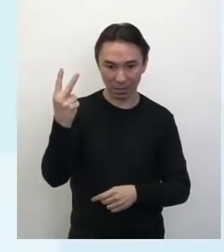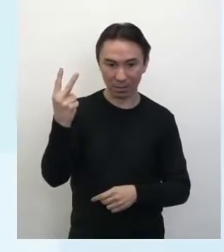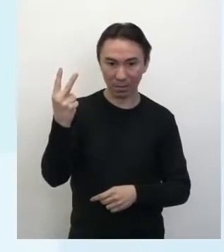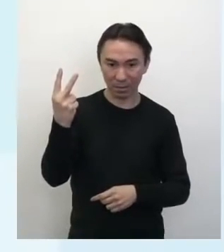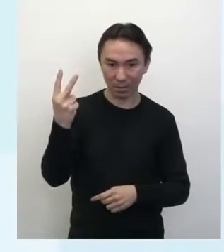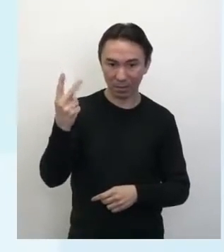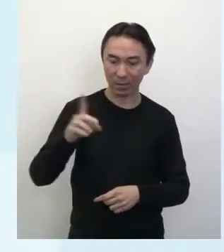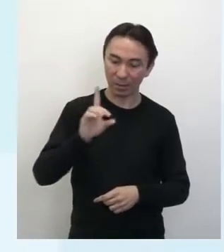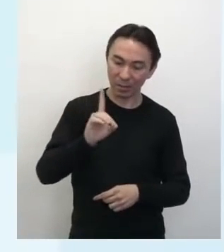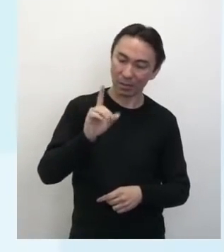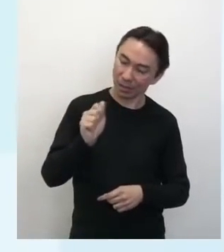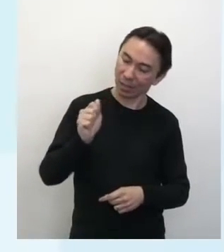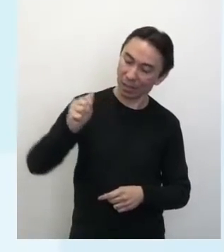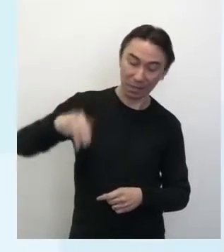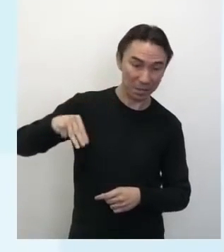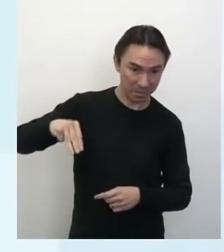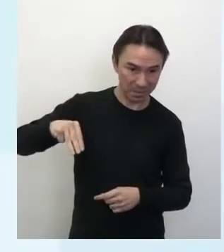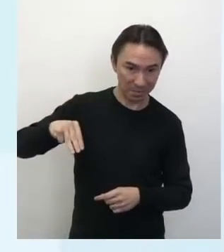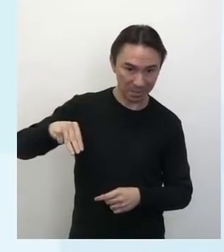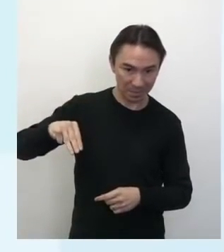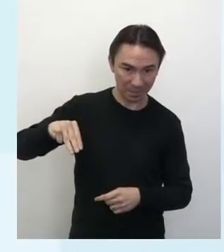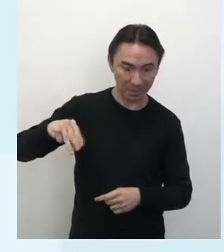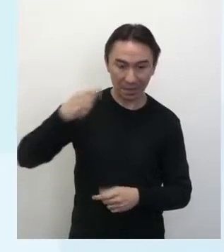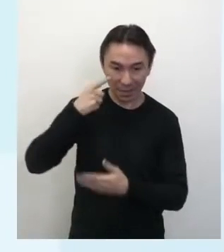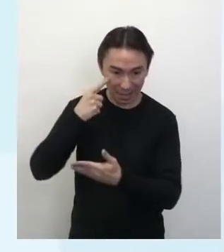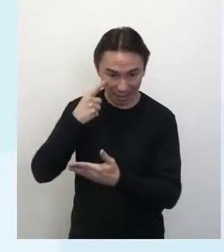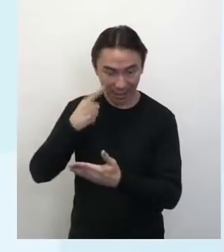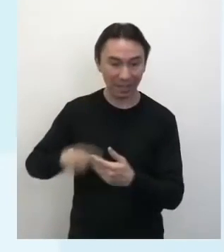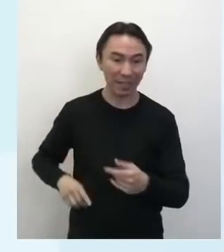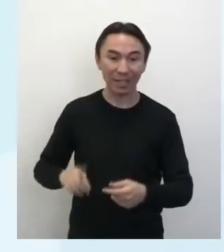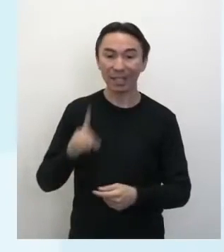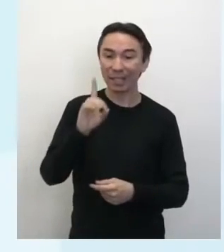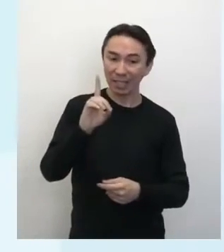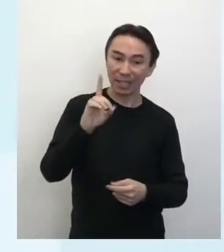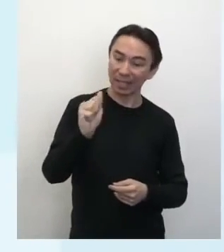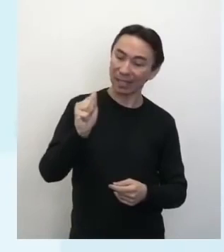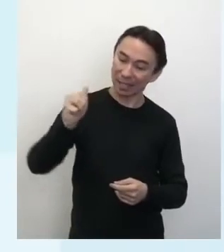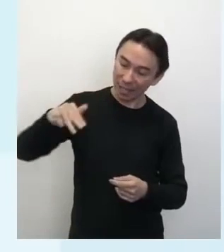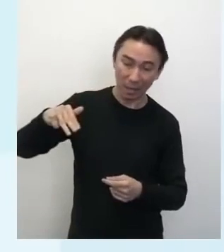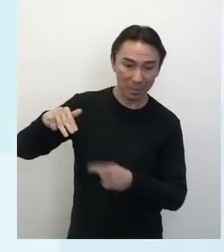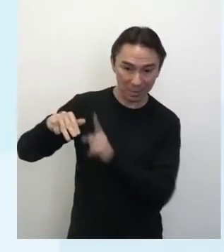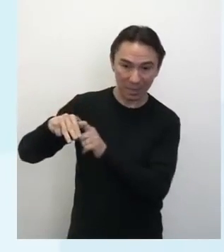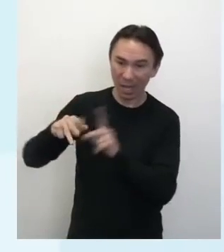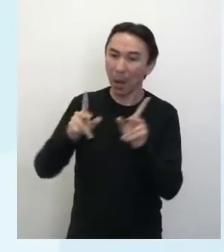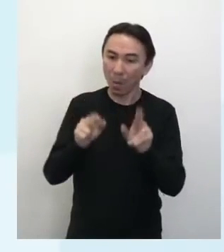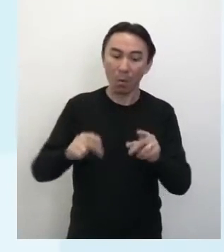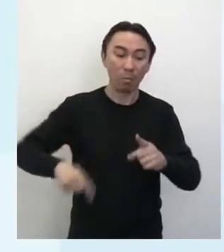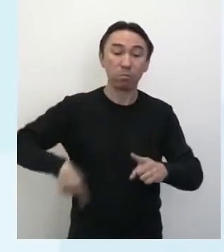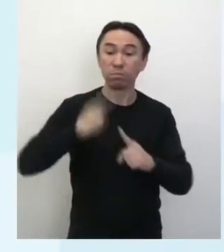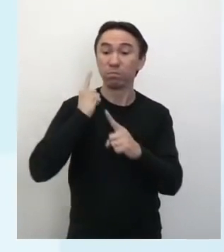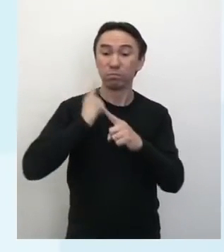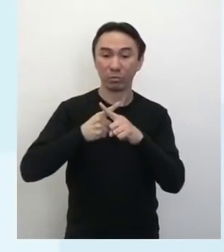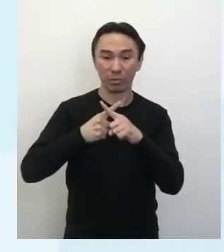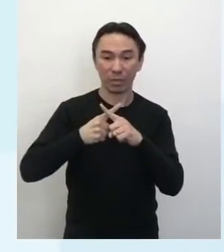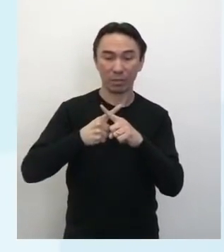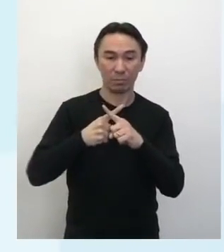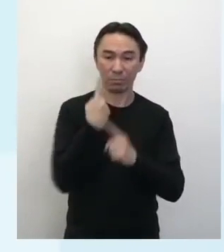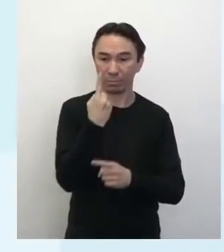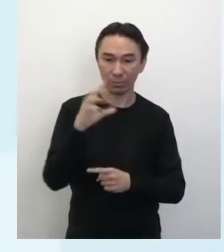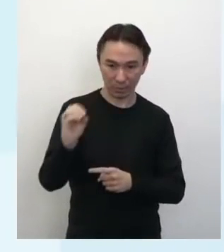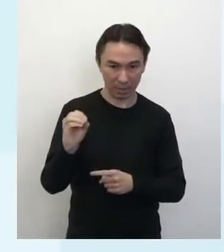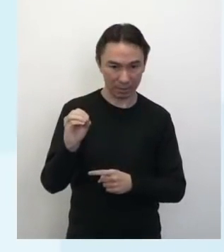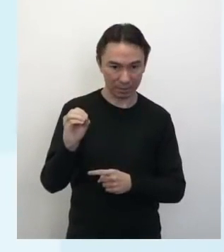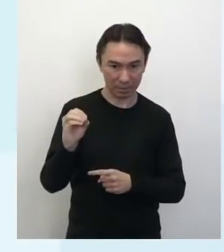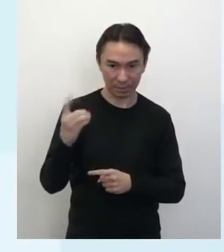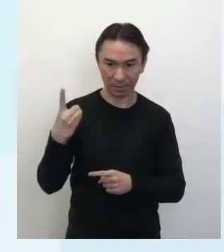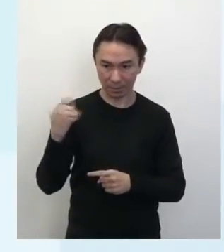dois são 10, só que o decímetro a gente divide, o decâmetro a gente multiplica. Isso aí. Né? Então, o decâmetro, ele vai ser aí, no caso,